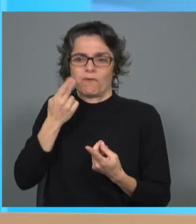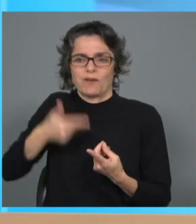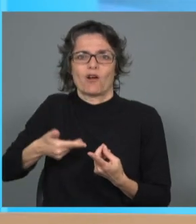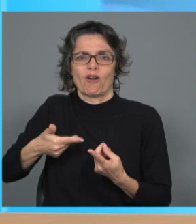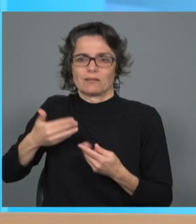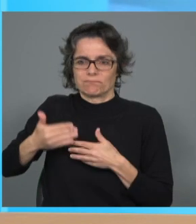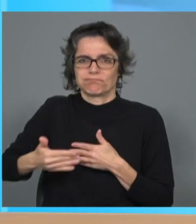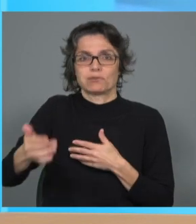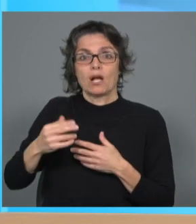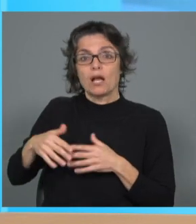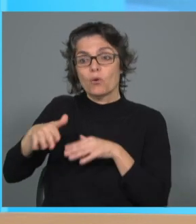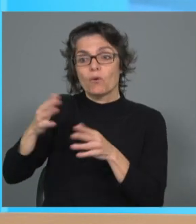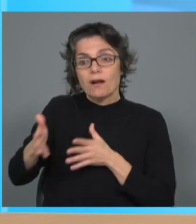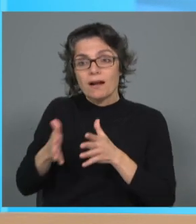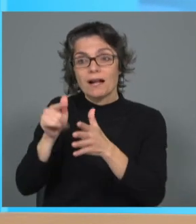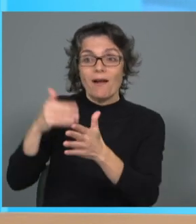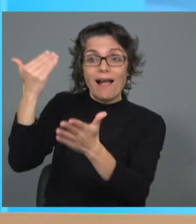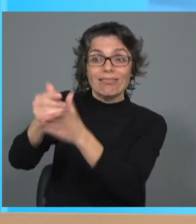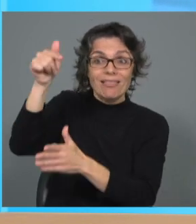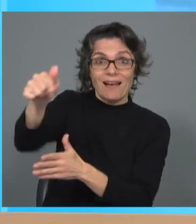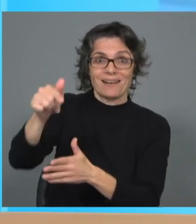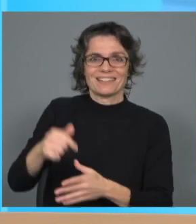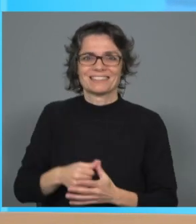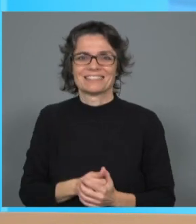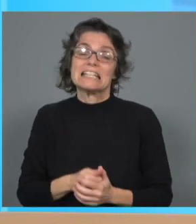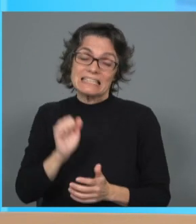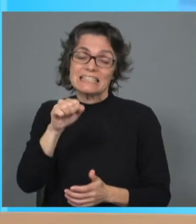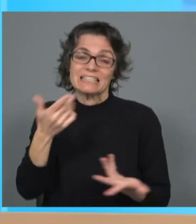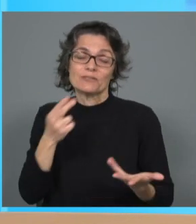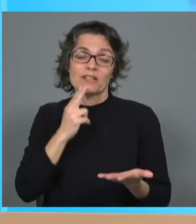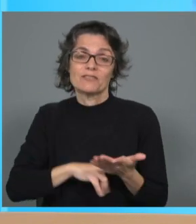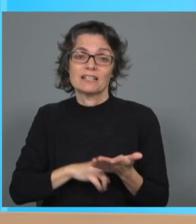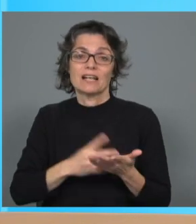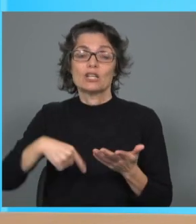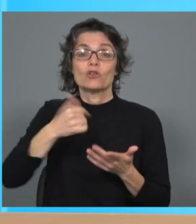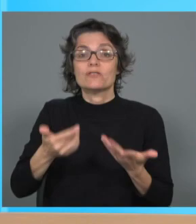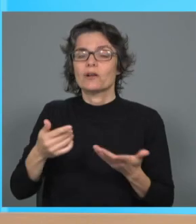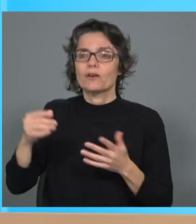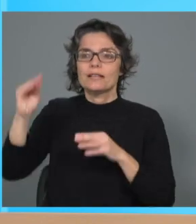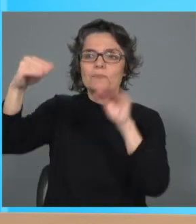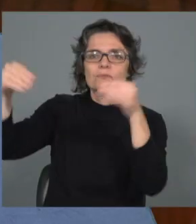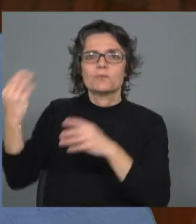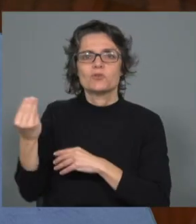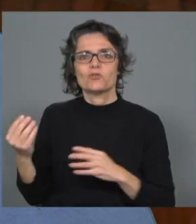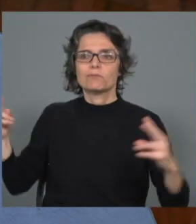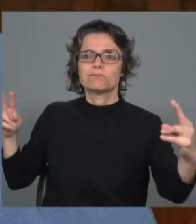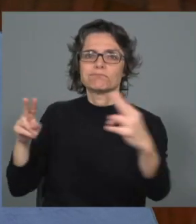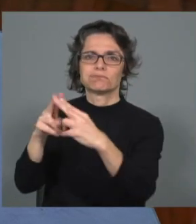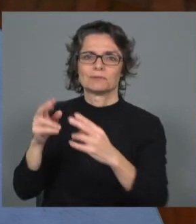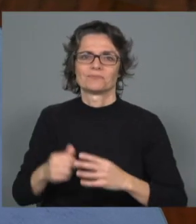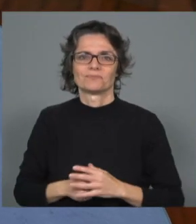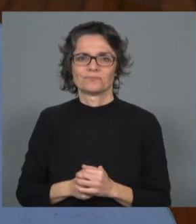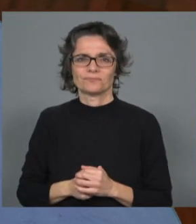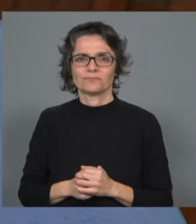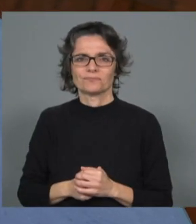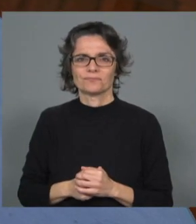oportunidade. Que é uma oportunidade efetiva de chamar ao encontro. Passado essa peregrinação que aconteceu no